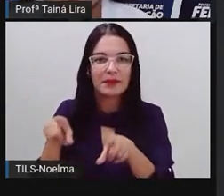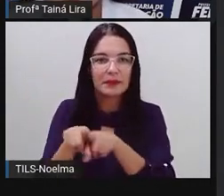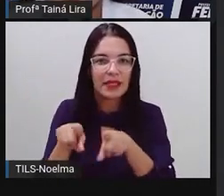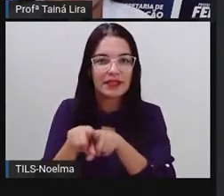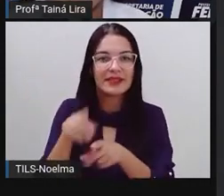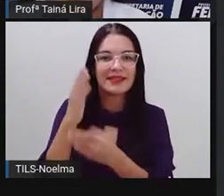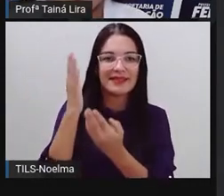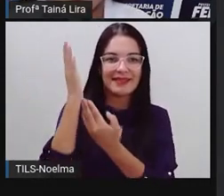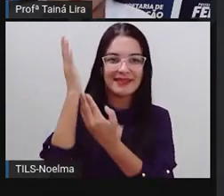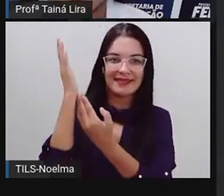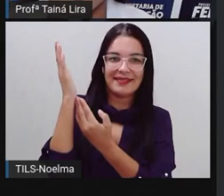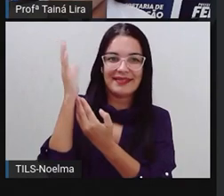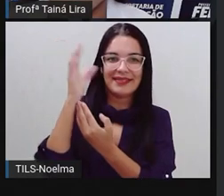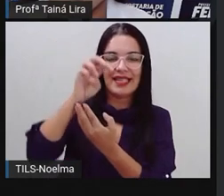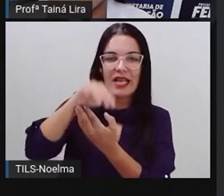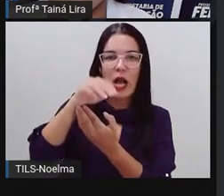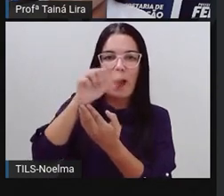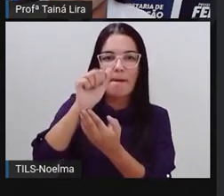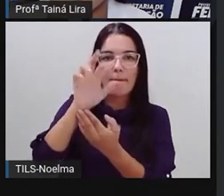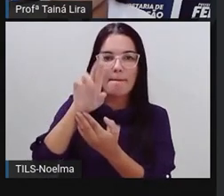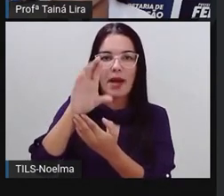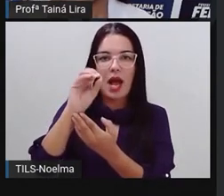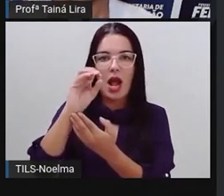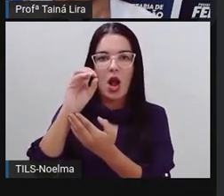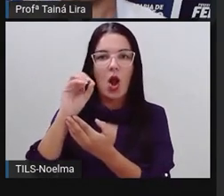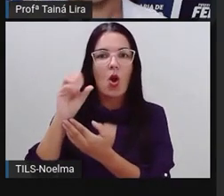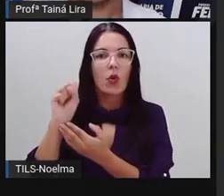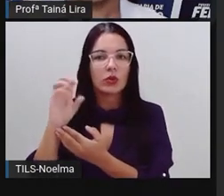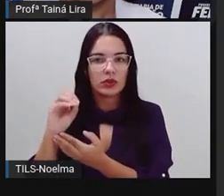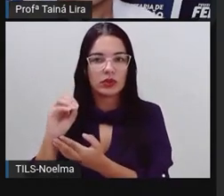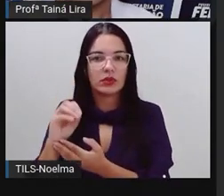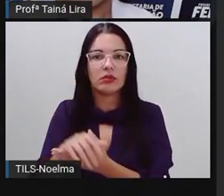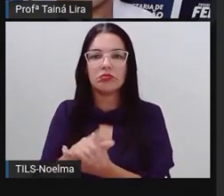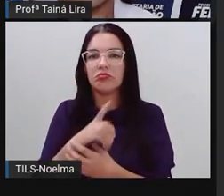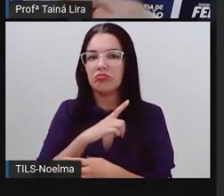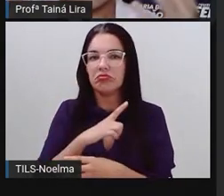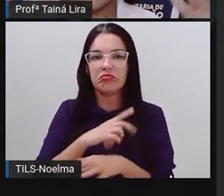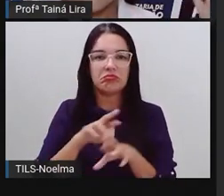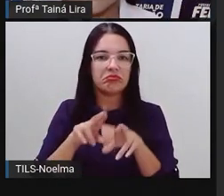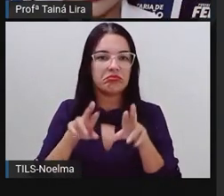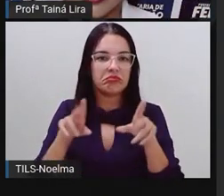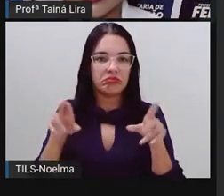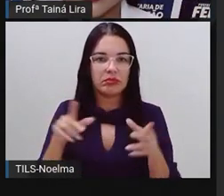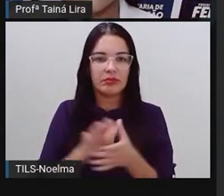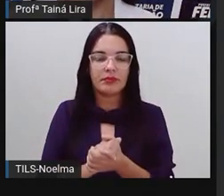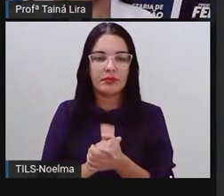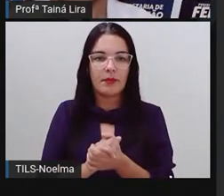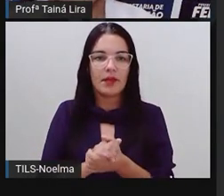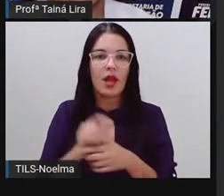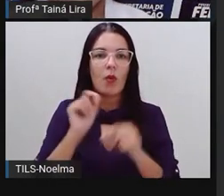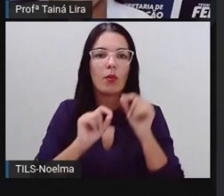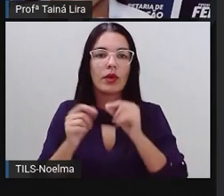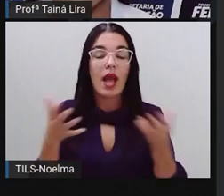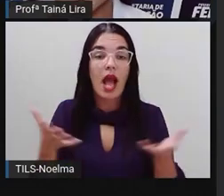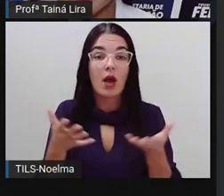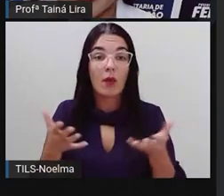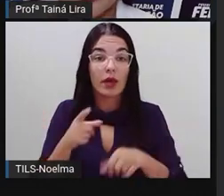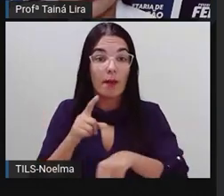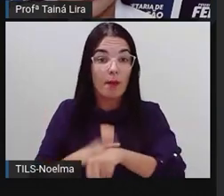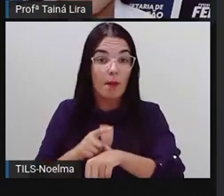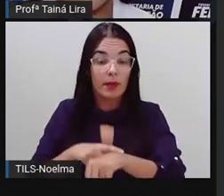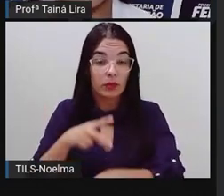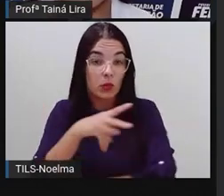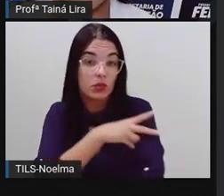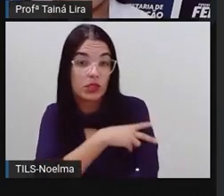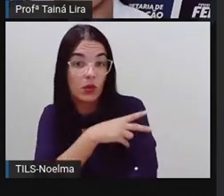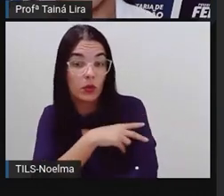Olha lá MA o óculos Enfim então é o que eu quero nesse momento que o segundo